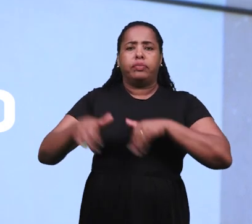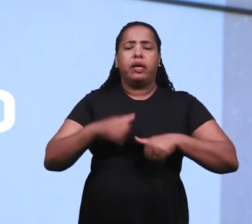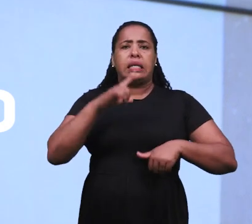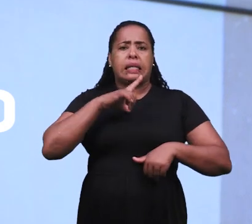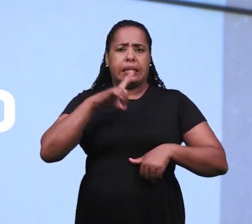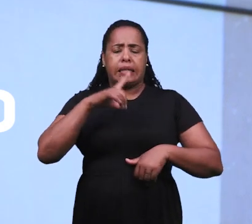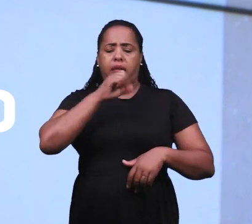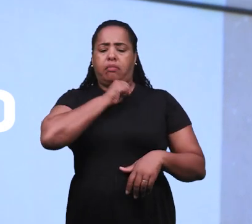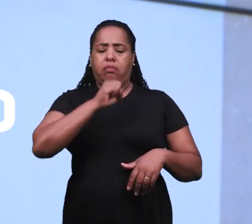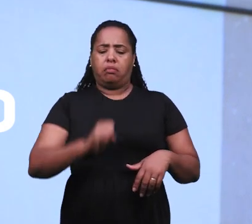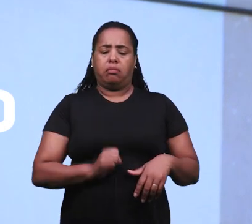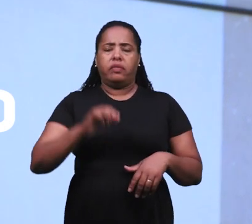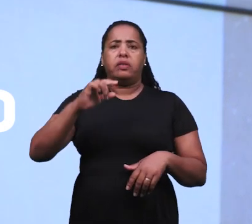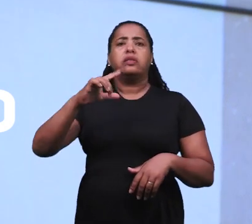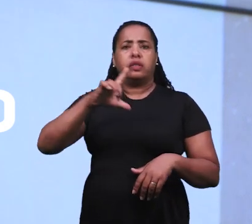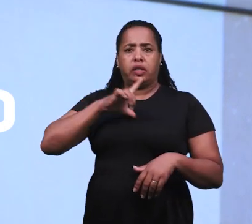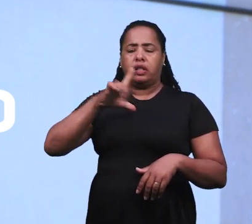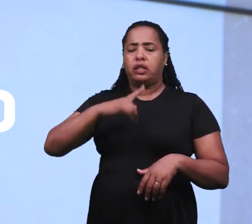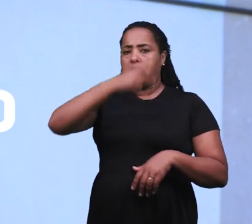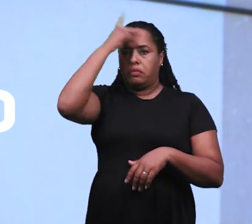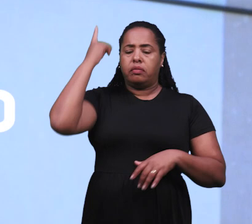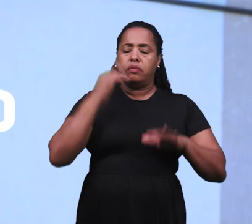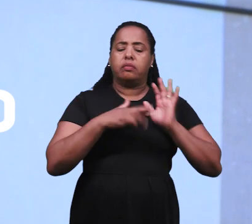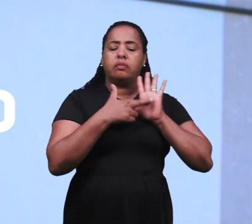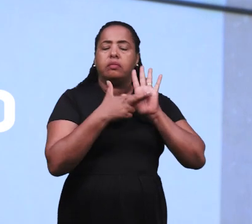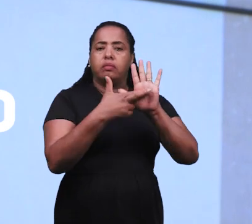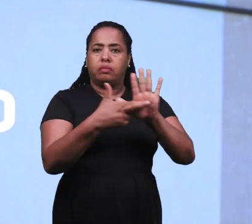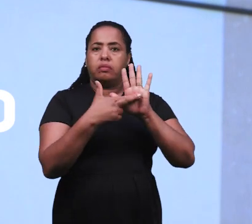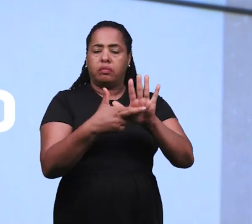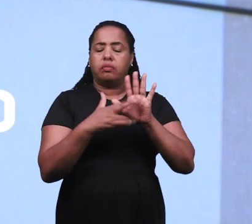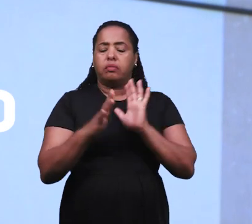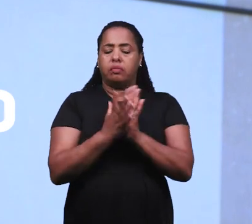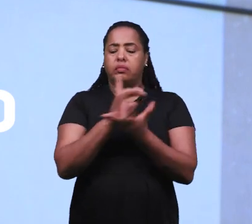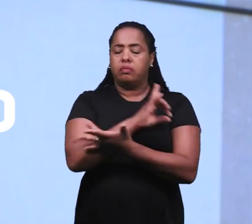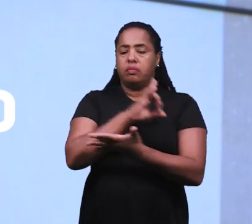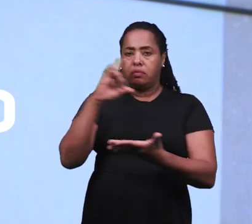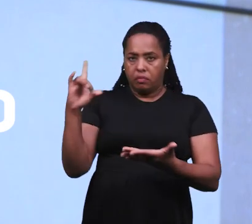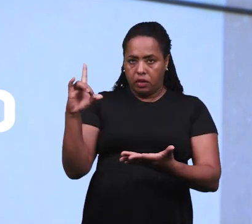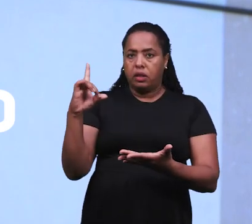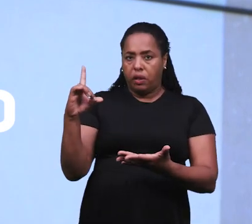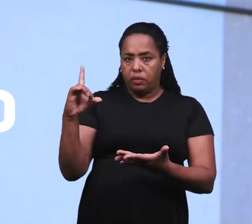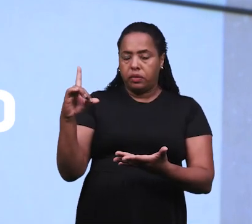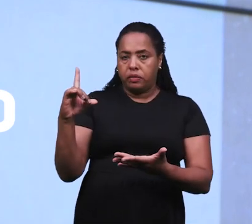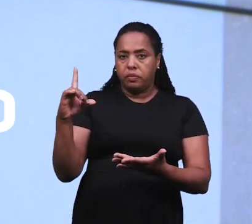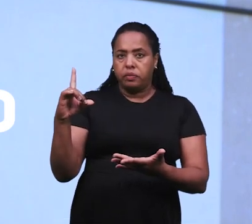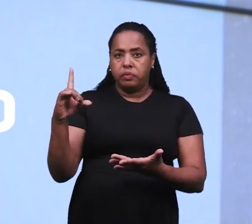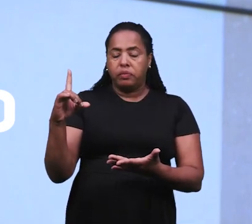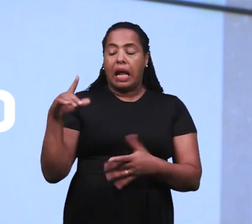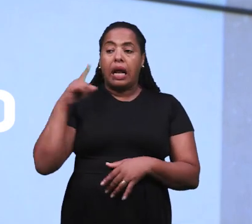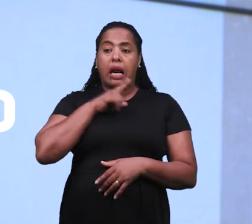ministro, um sacerdote, alguém que representava ali a palavra de Deus. Uhum. E